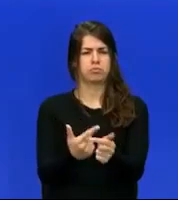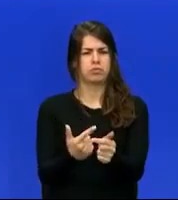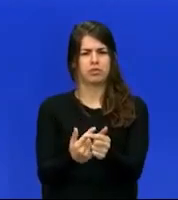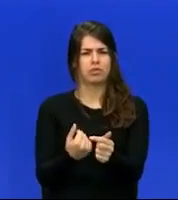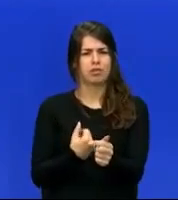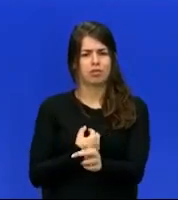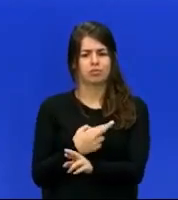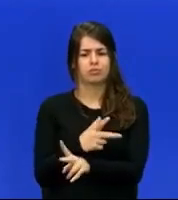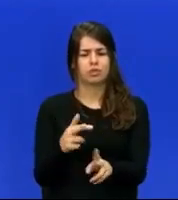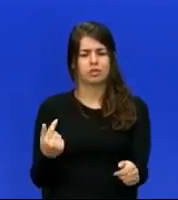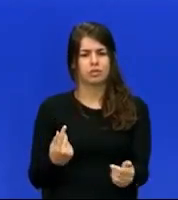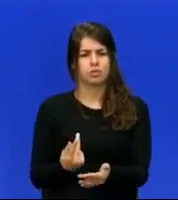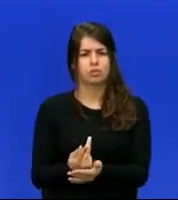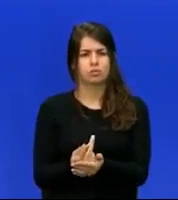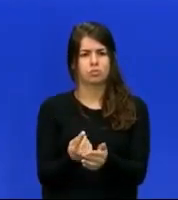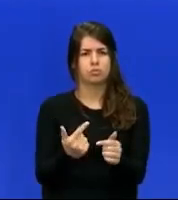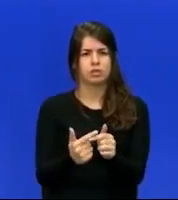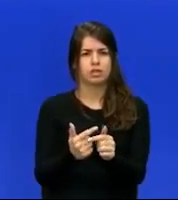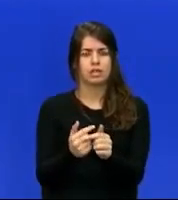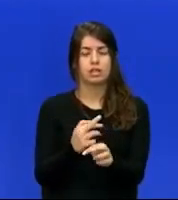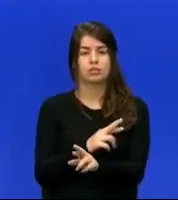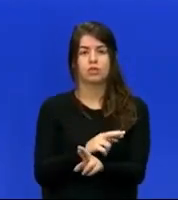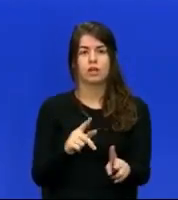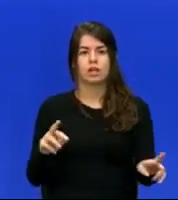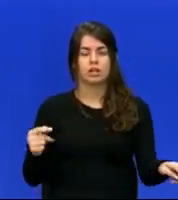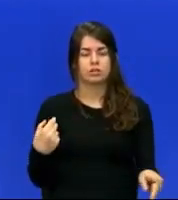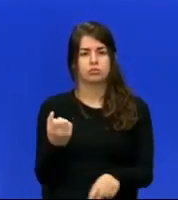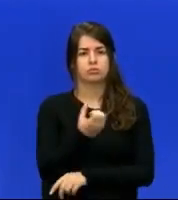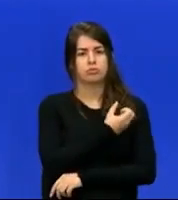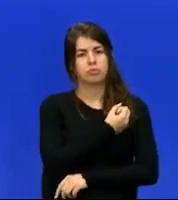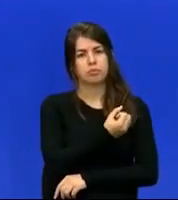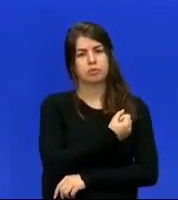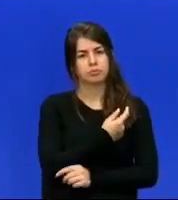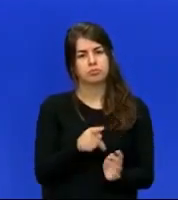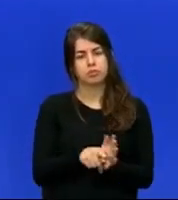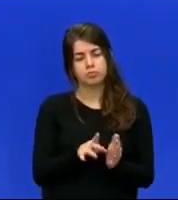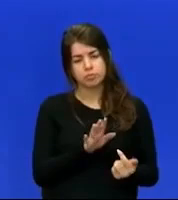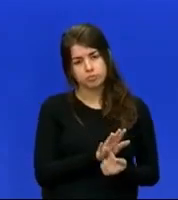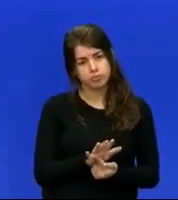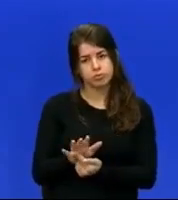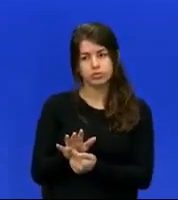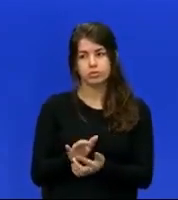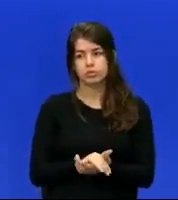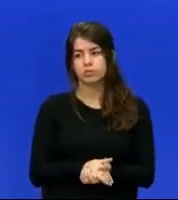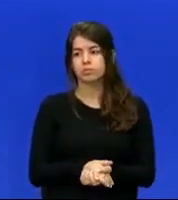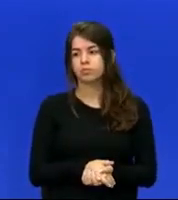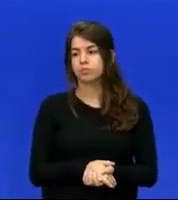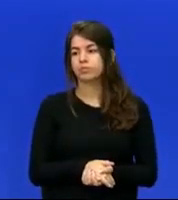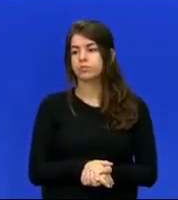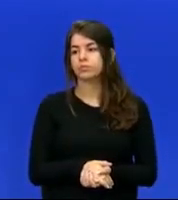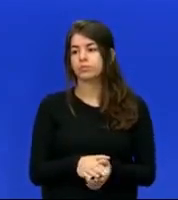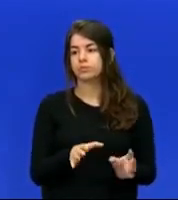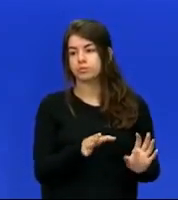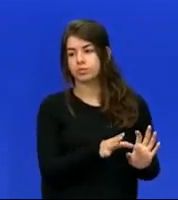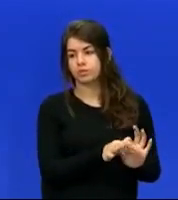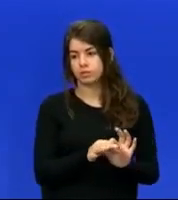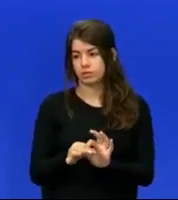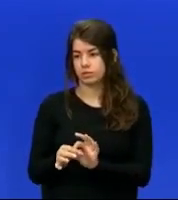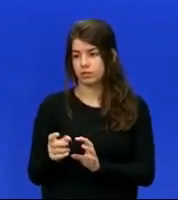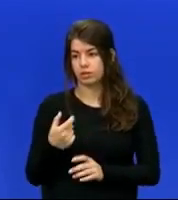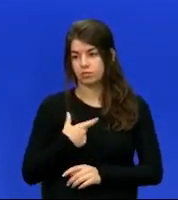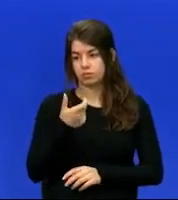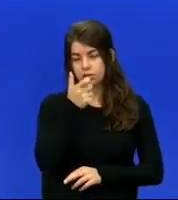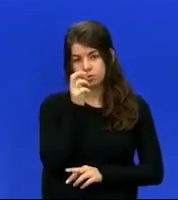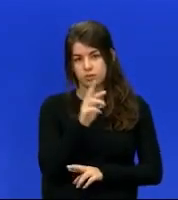variável contínua? Porque eu tenho N números, N valores representando dentro da minha contexto das minhas